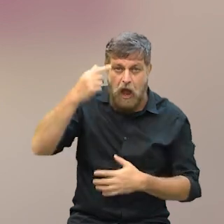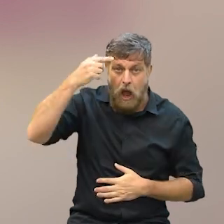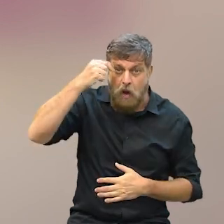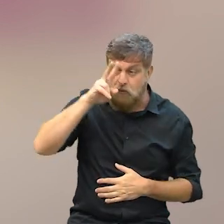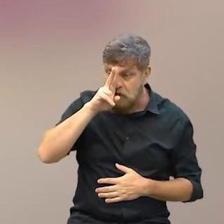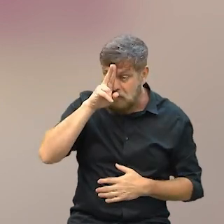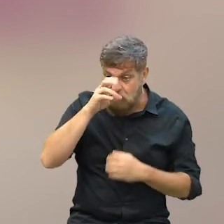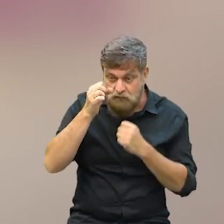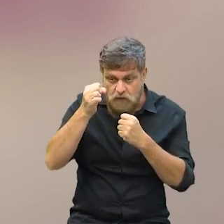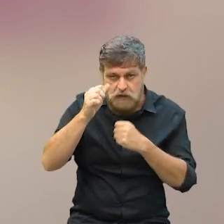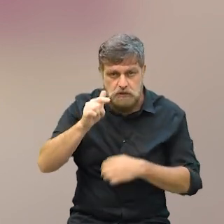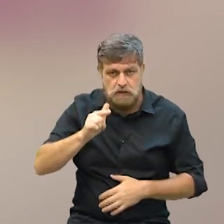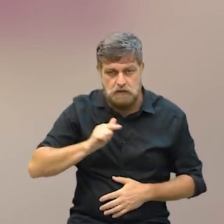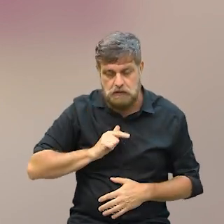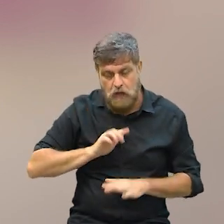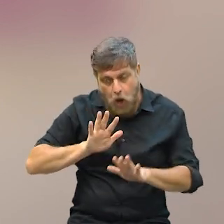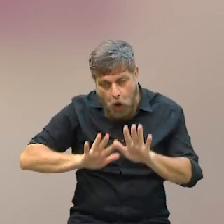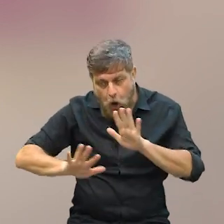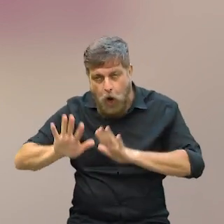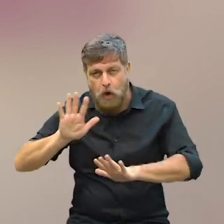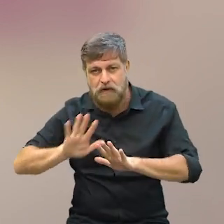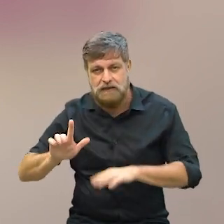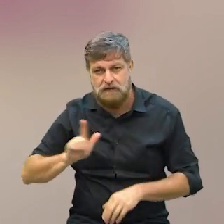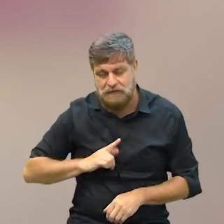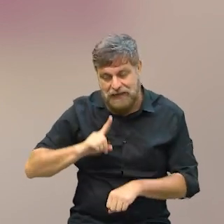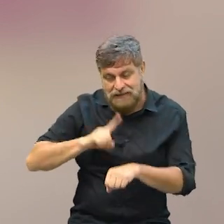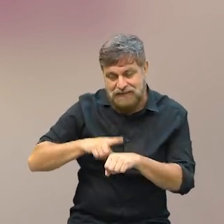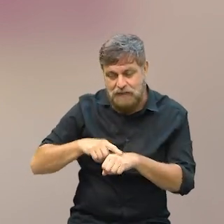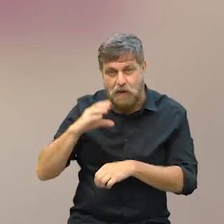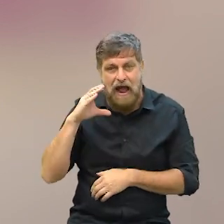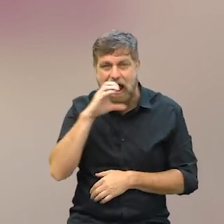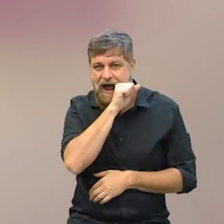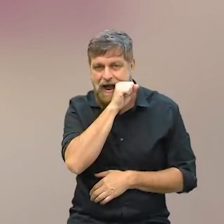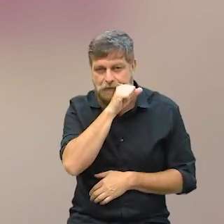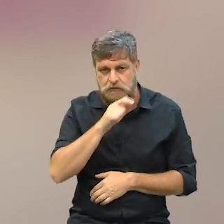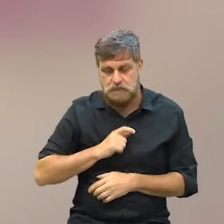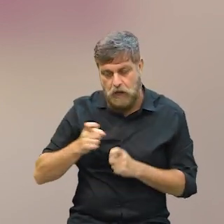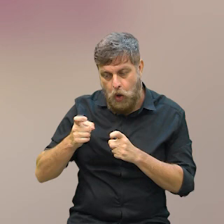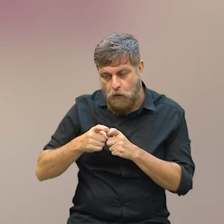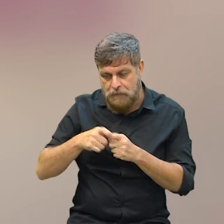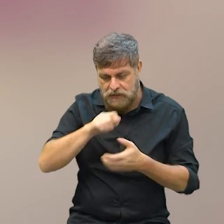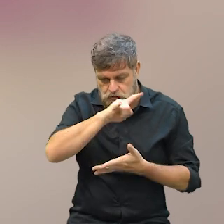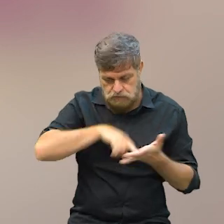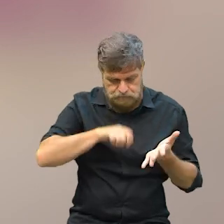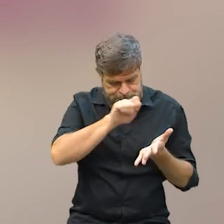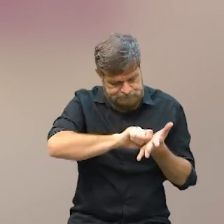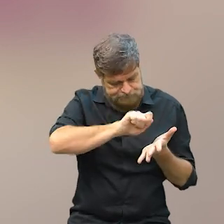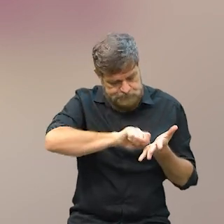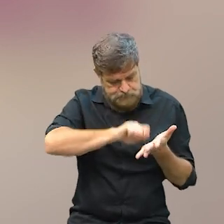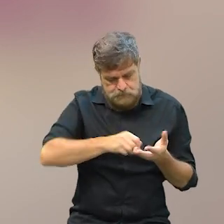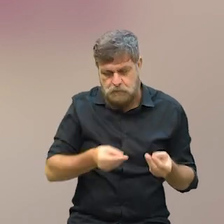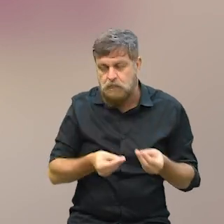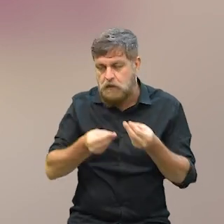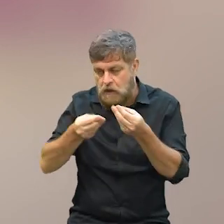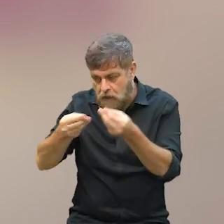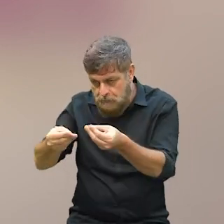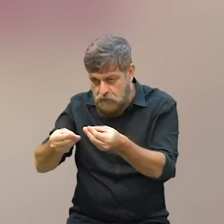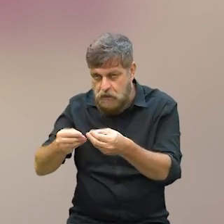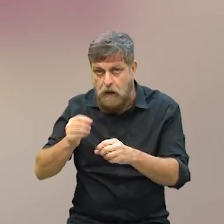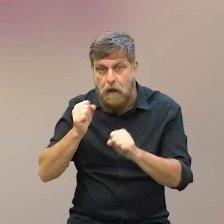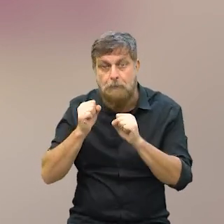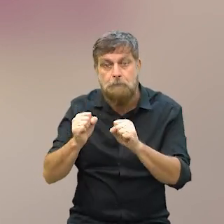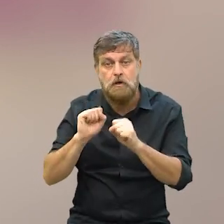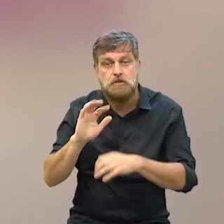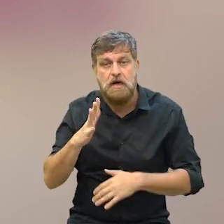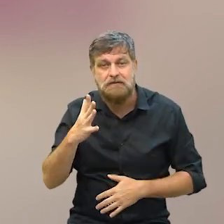colírio muito bom, só que ele tem que ser usado em curto tempo, somente com prescrição do oftalmologista, porque